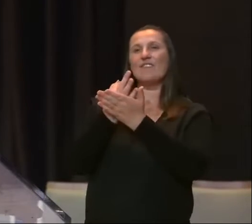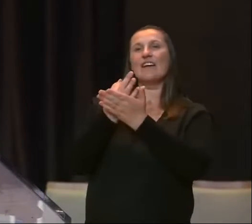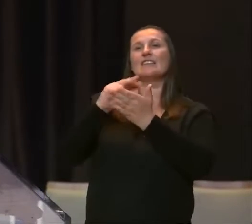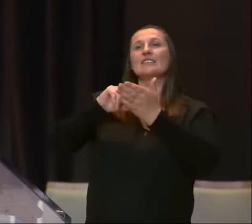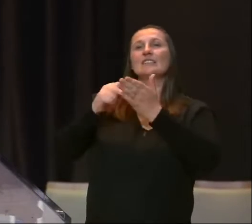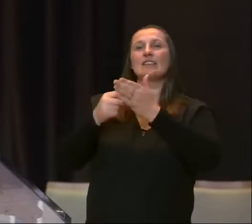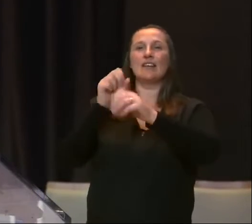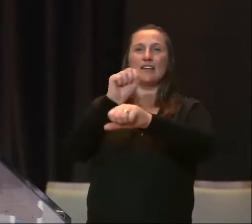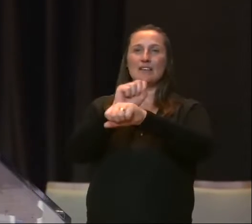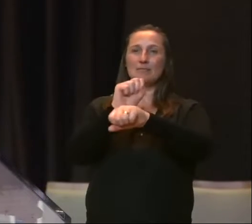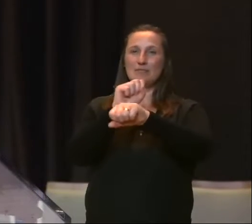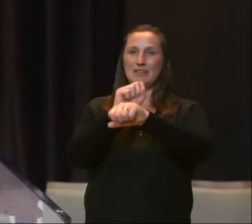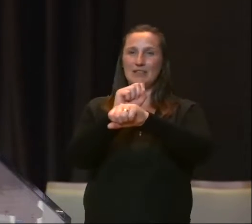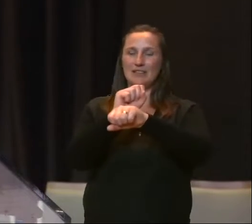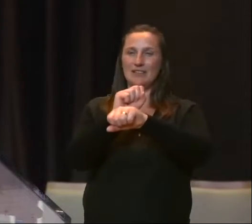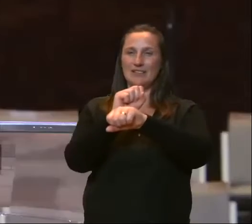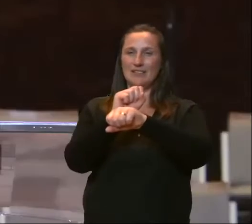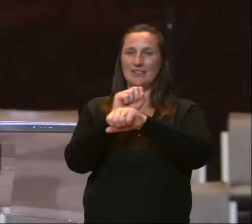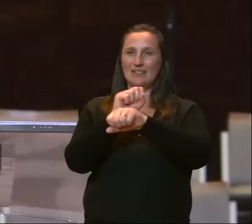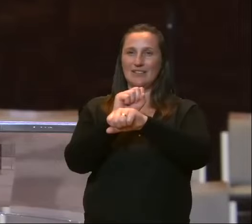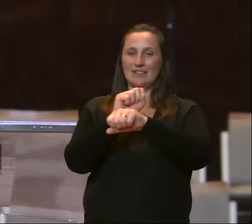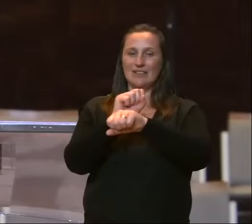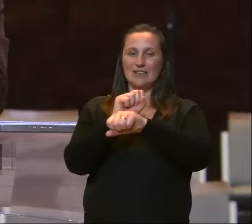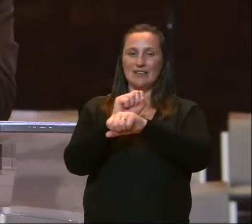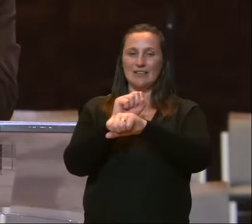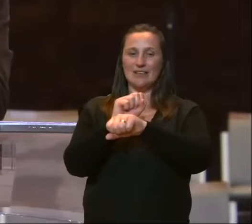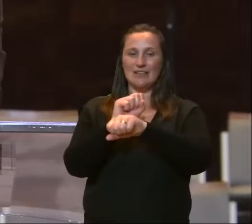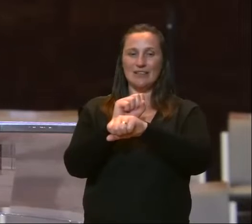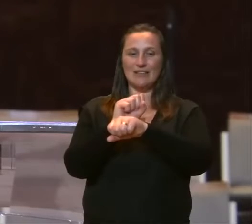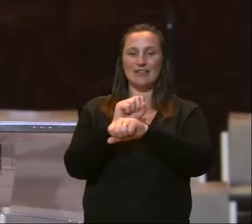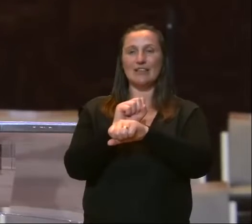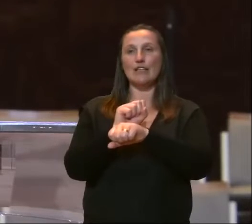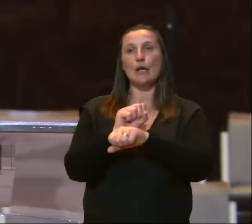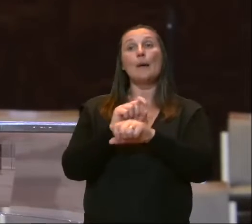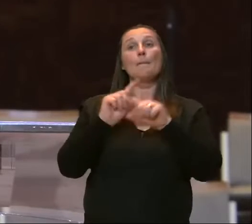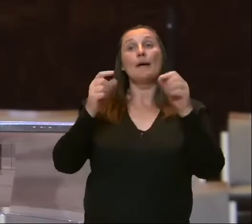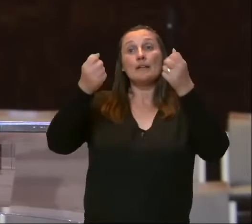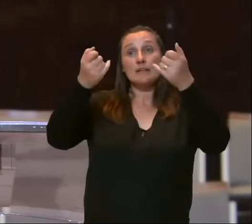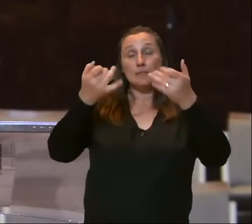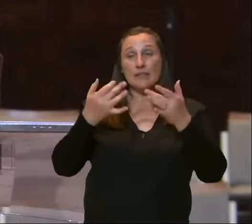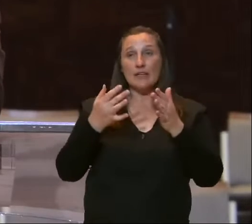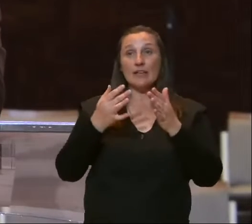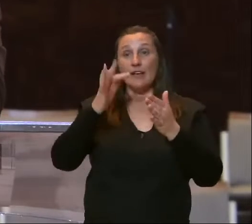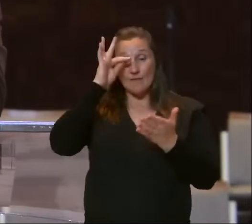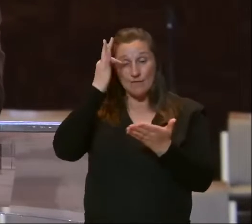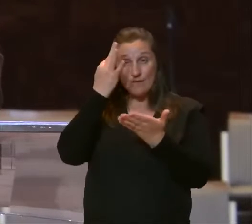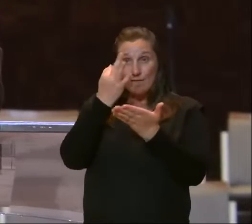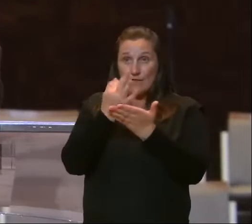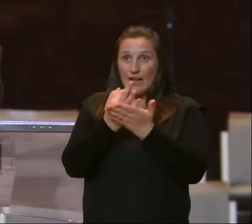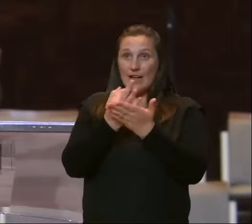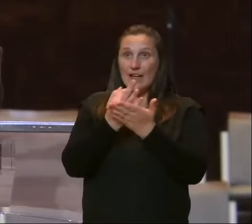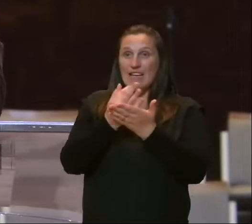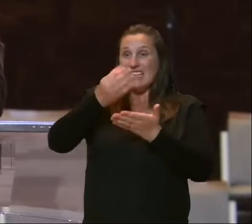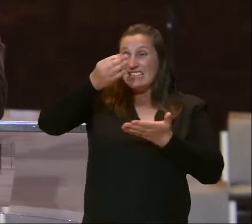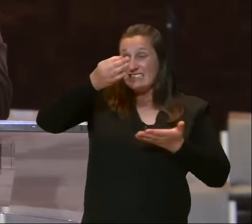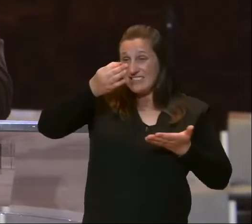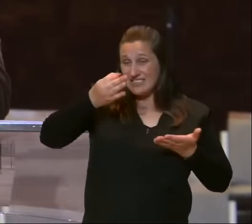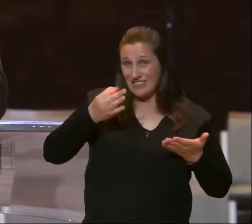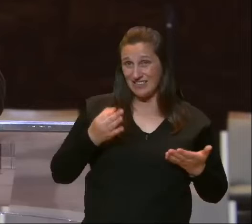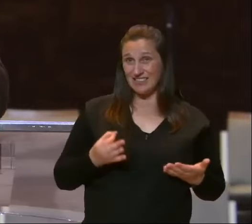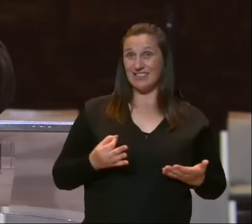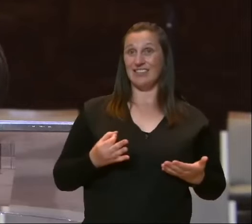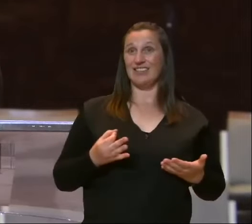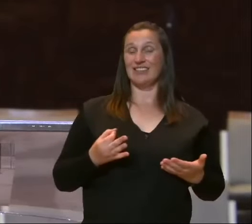esperar. A Bíblia está falando. Mas ela fala que a fé é uma certeza gerada nesse tempo